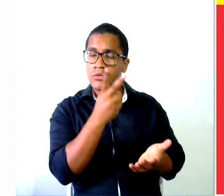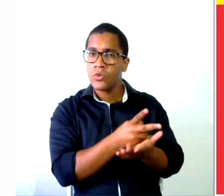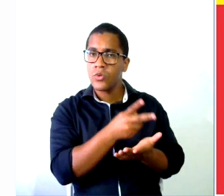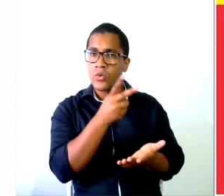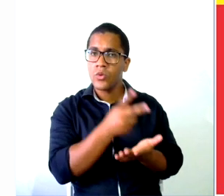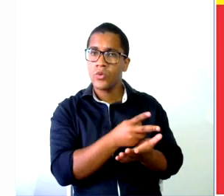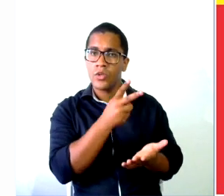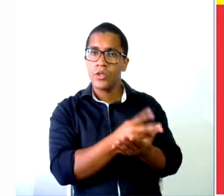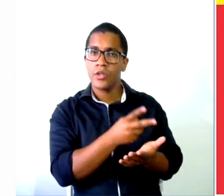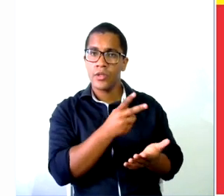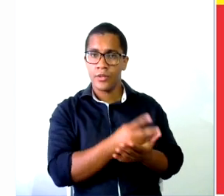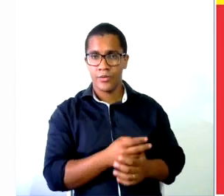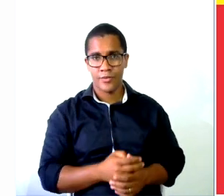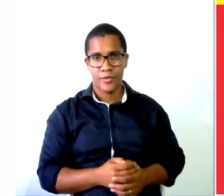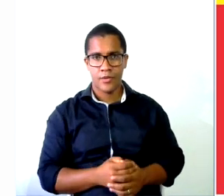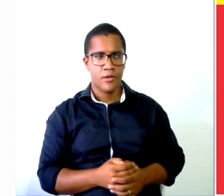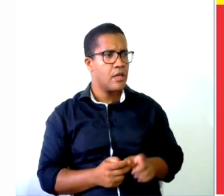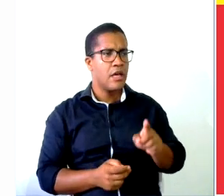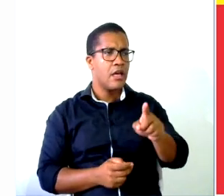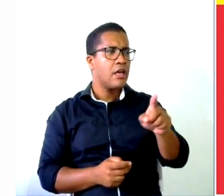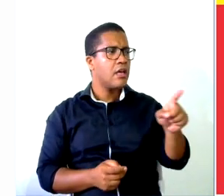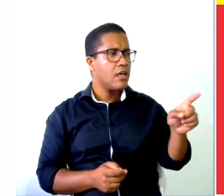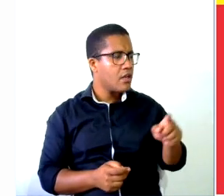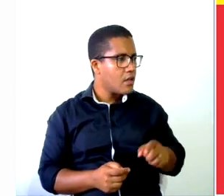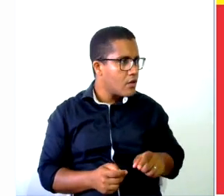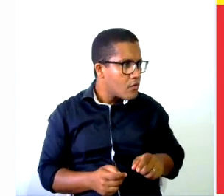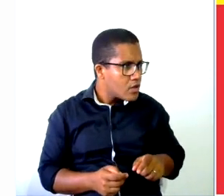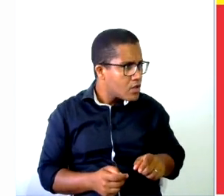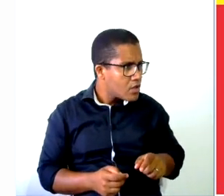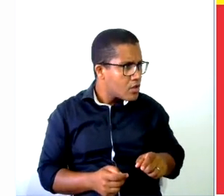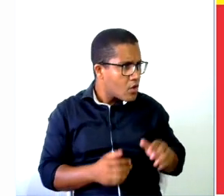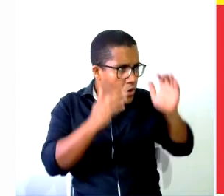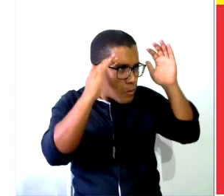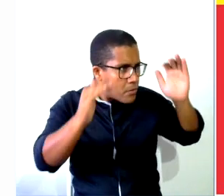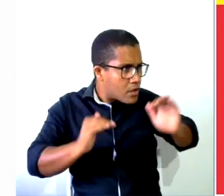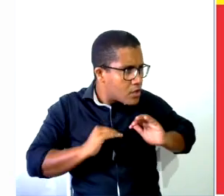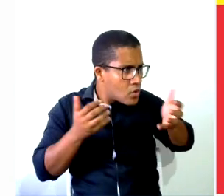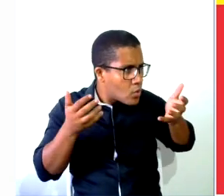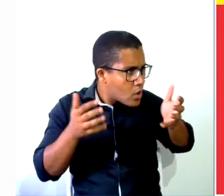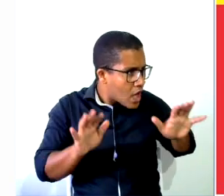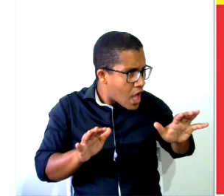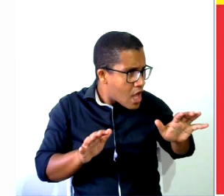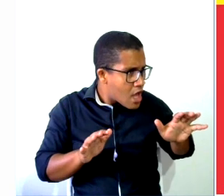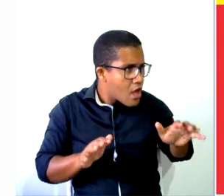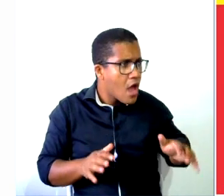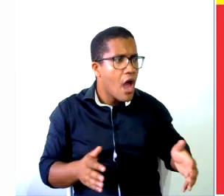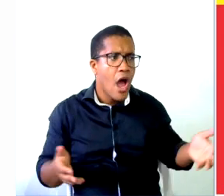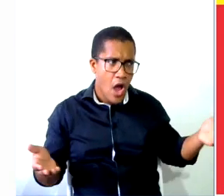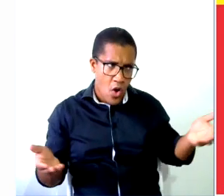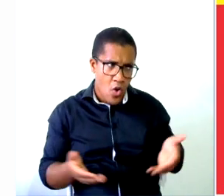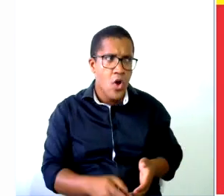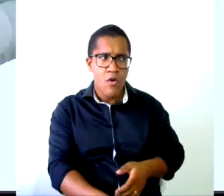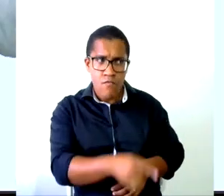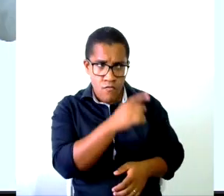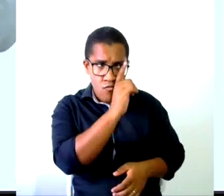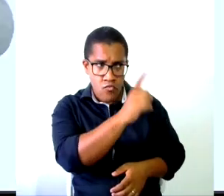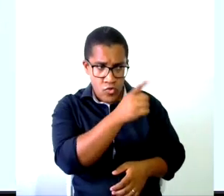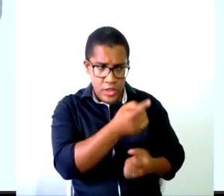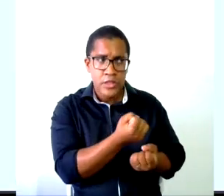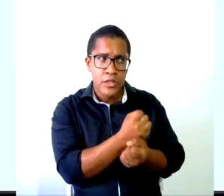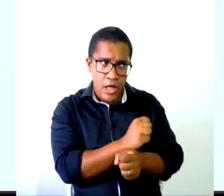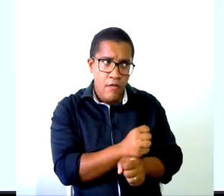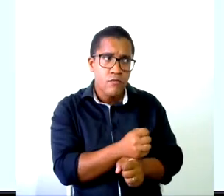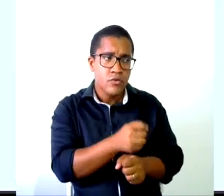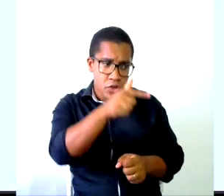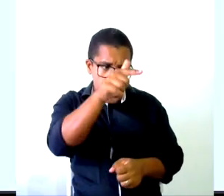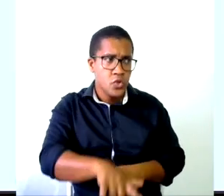E se não as cumprisse, podia voltar à antiga condição. Mesmo sendo livre, o cara era